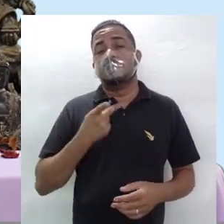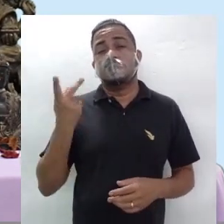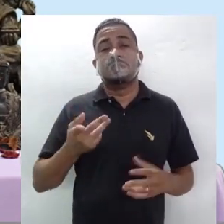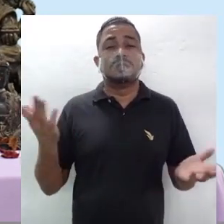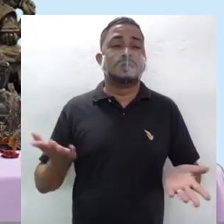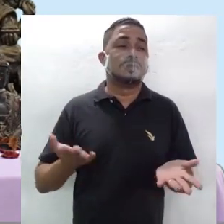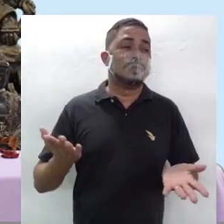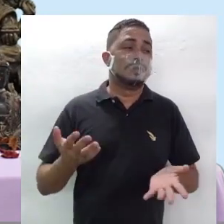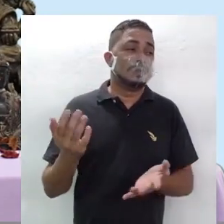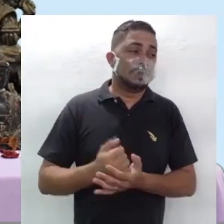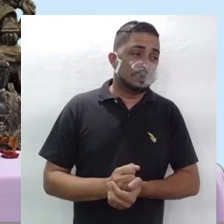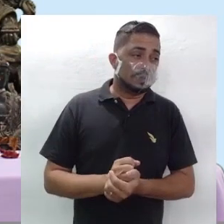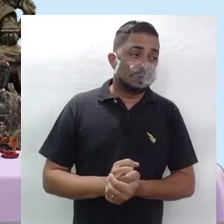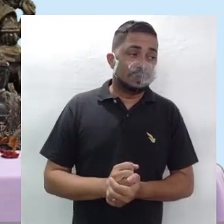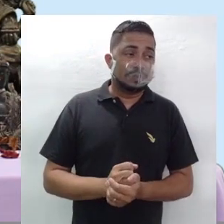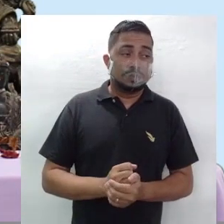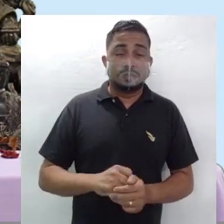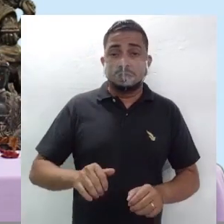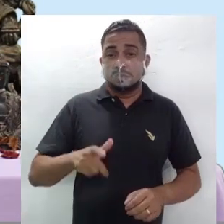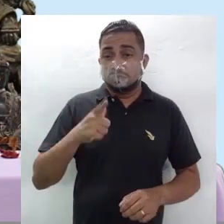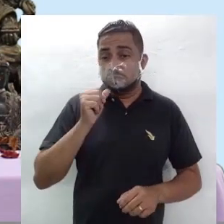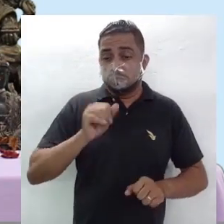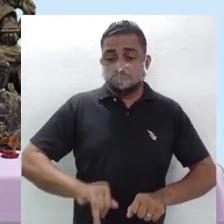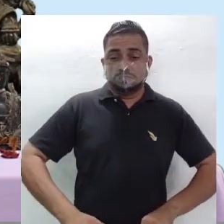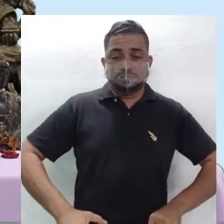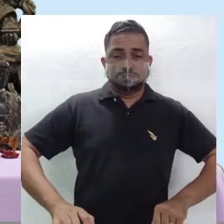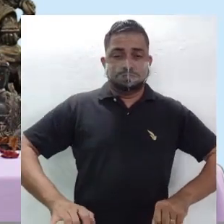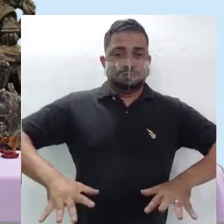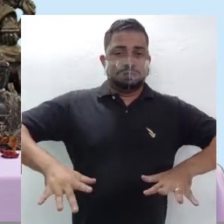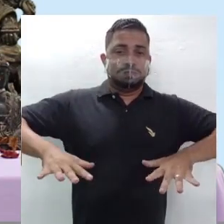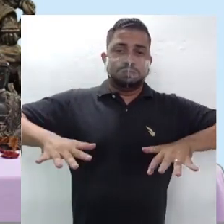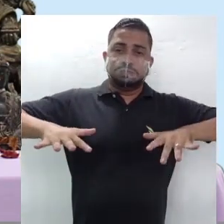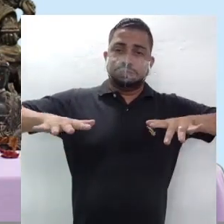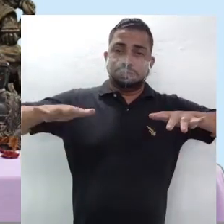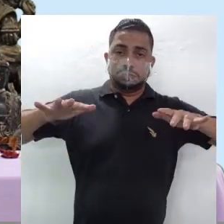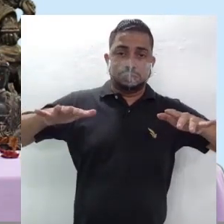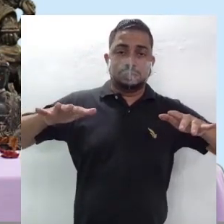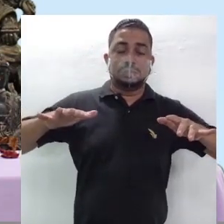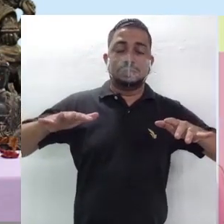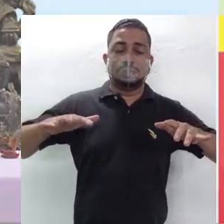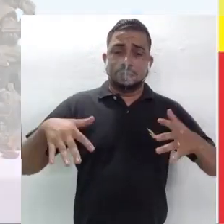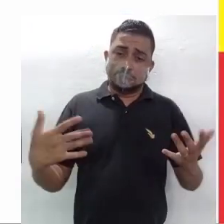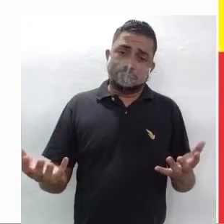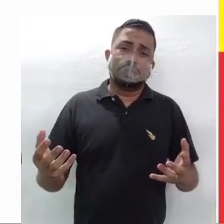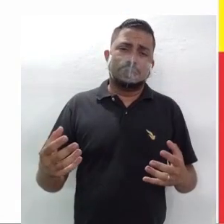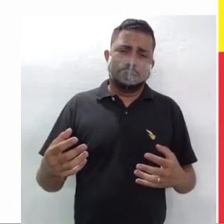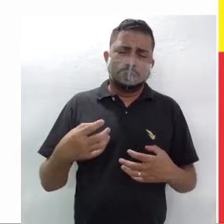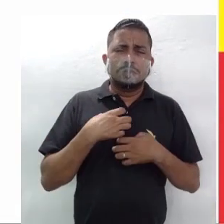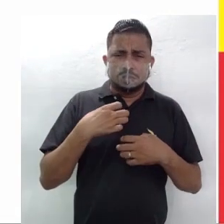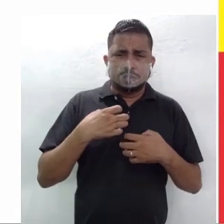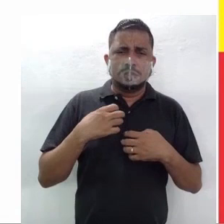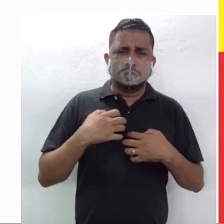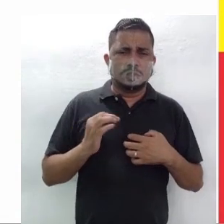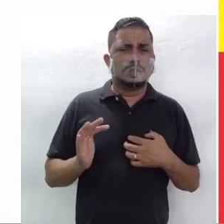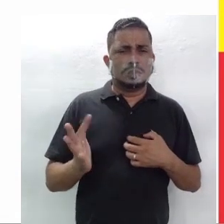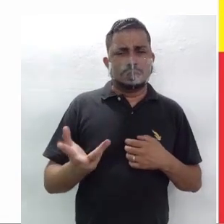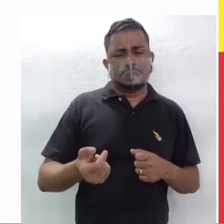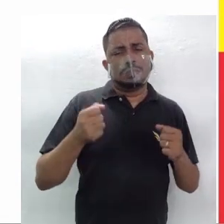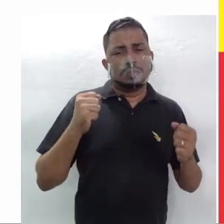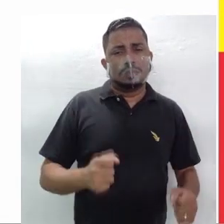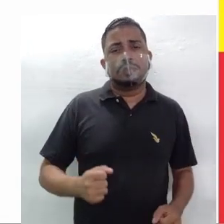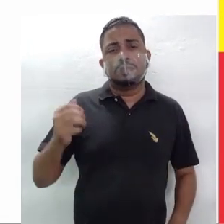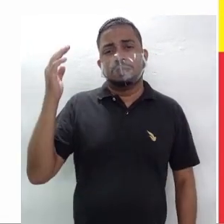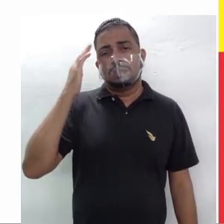agora sobre inundações. Assim, de um modo geral, pode ser